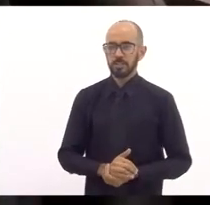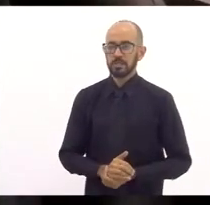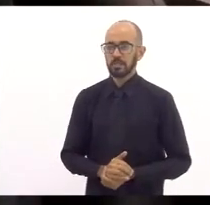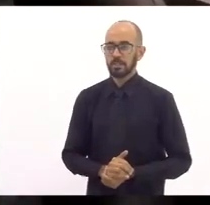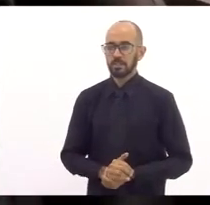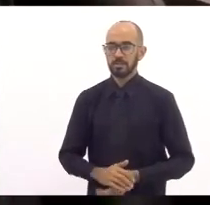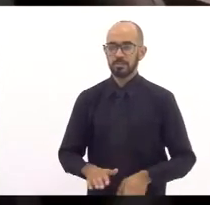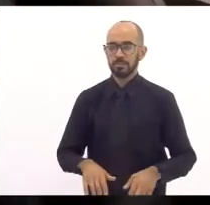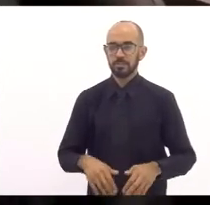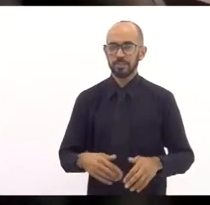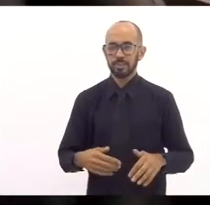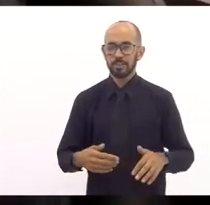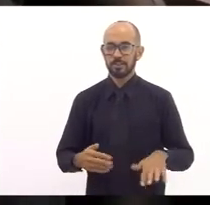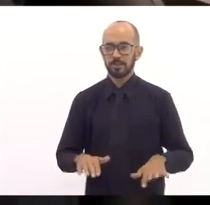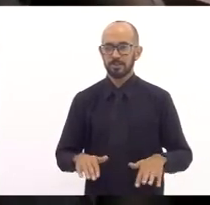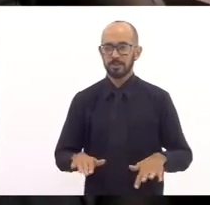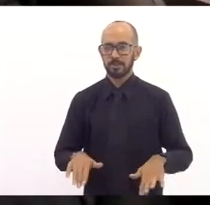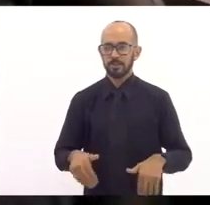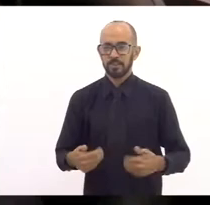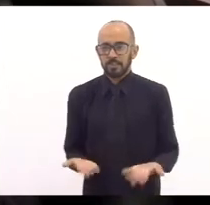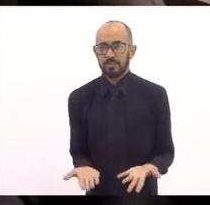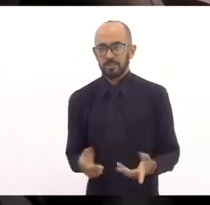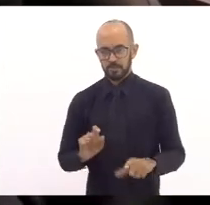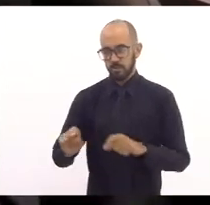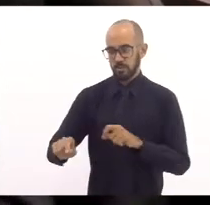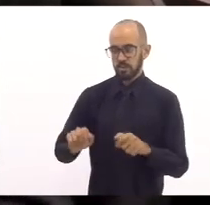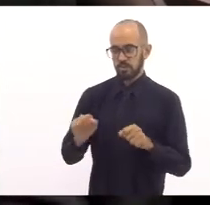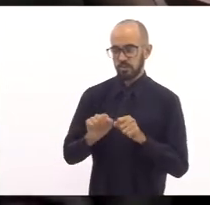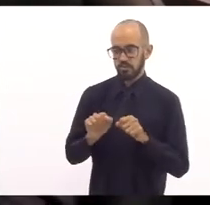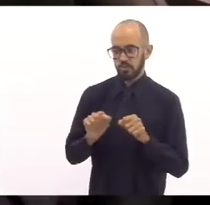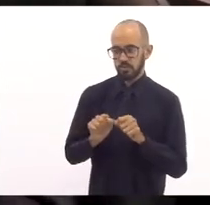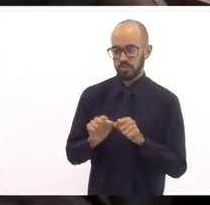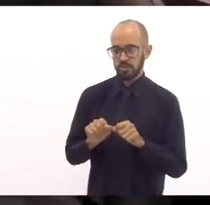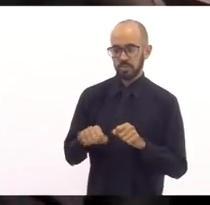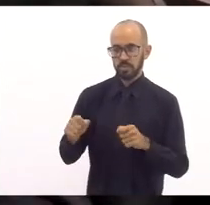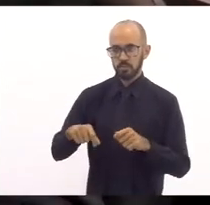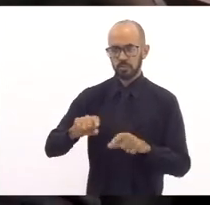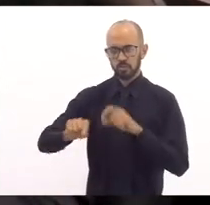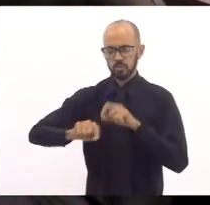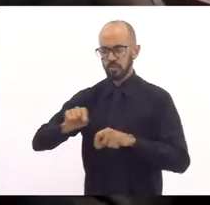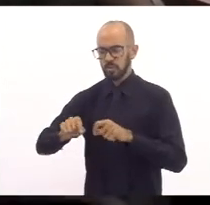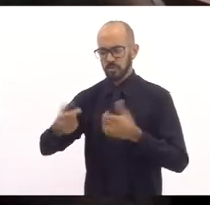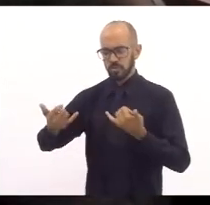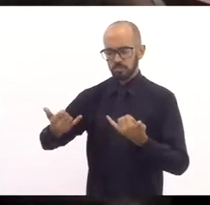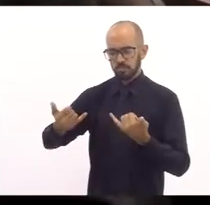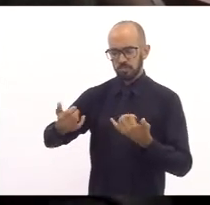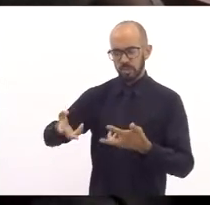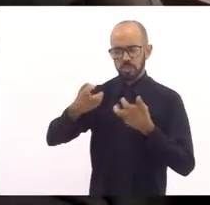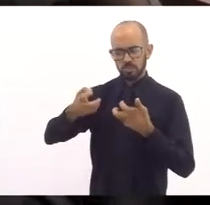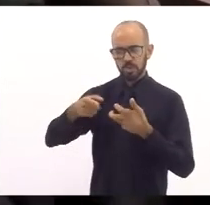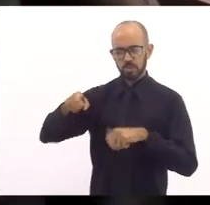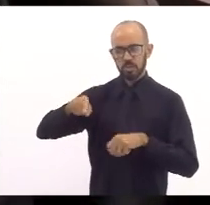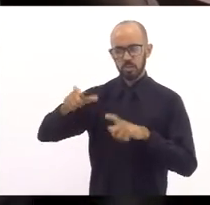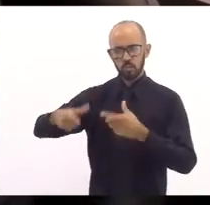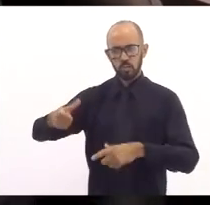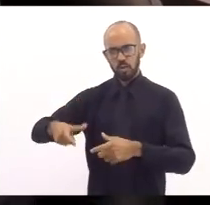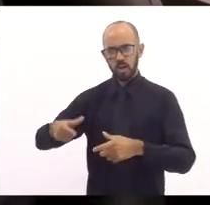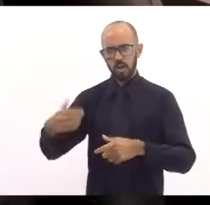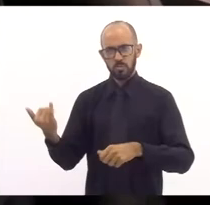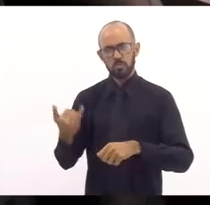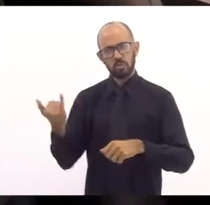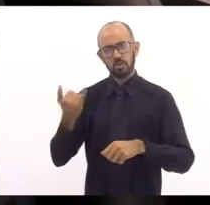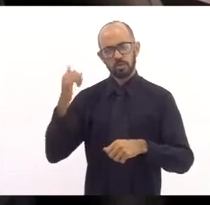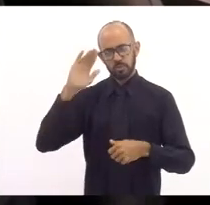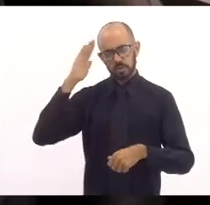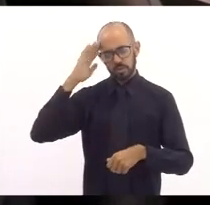retratando os fatos, eram as paradas em momentos em que os indicativos suscitavam. Opa, esse é um ponto importante a ser